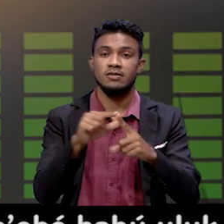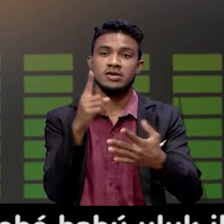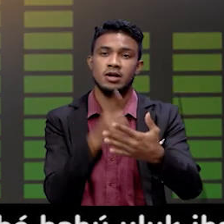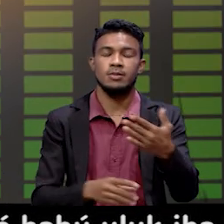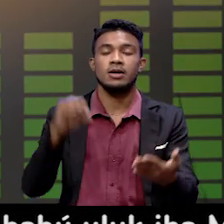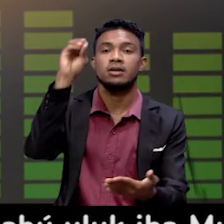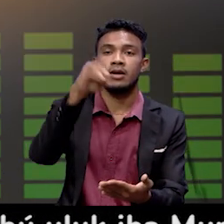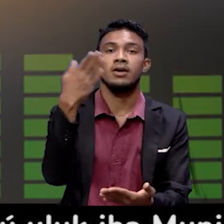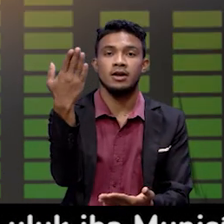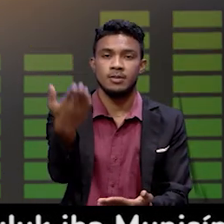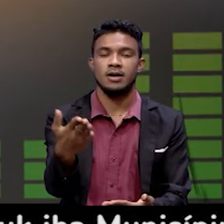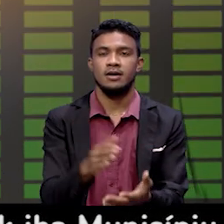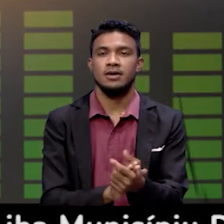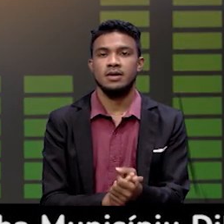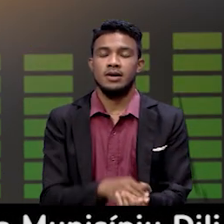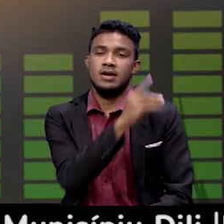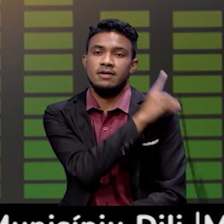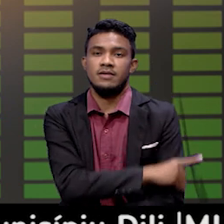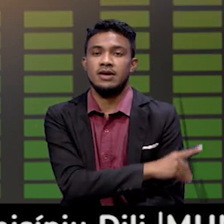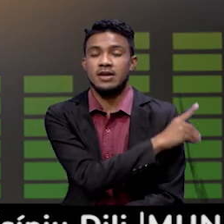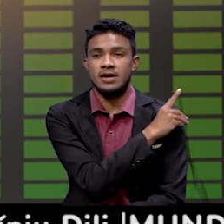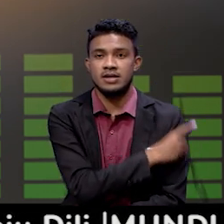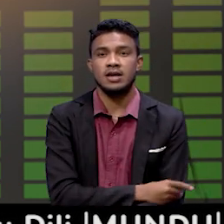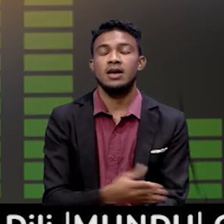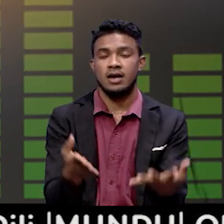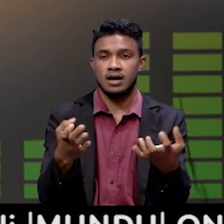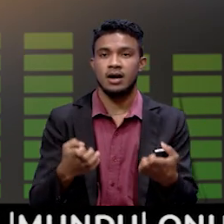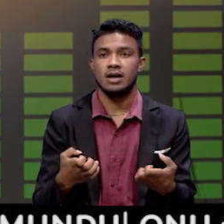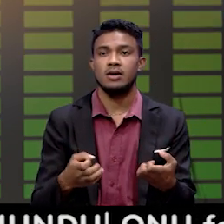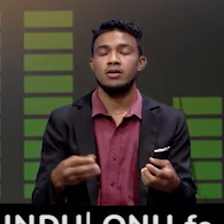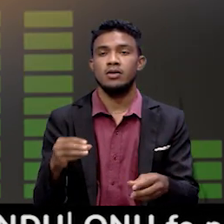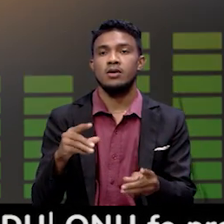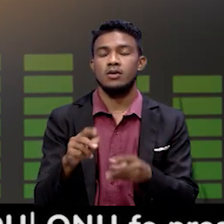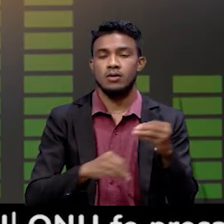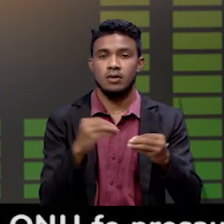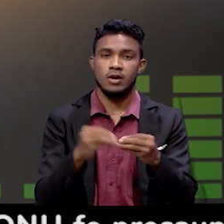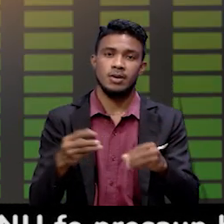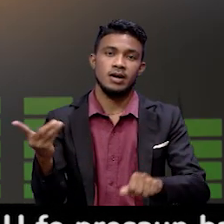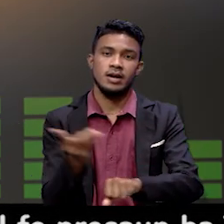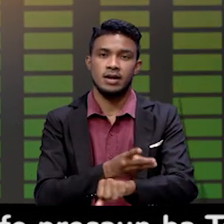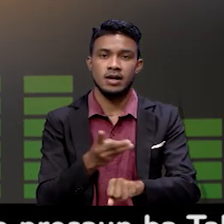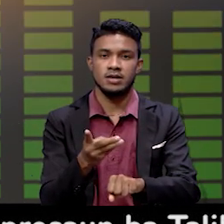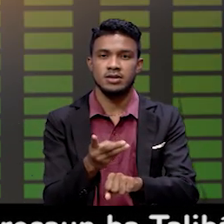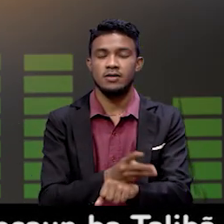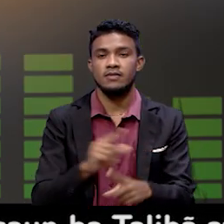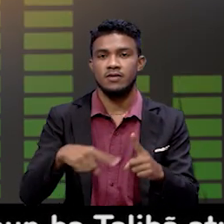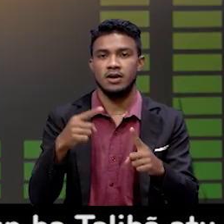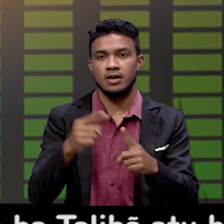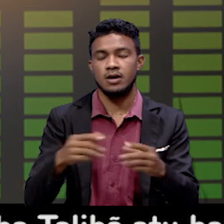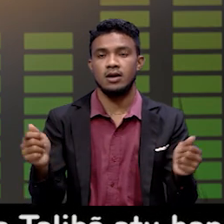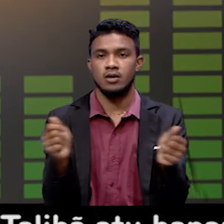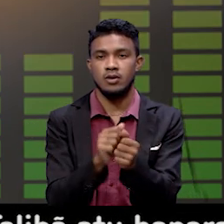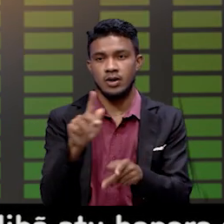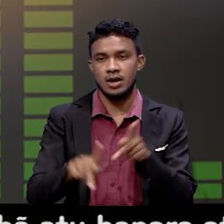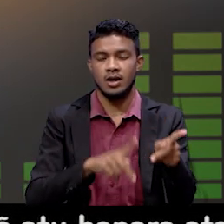Tu defesa de entendimento, cada defesa concorda, baseia para declaração, defesa concorda, vai gira, o suspeito